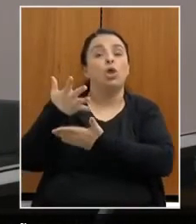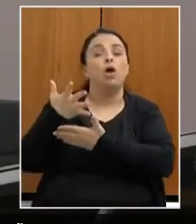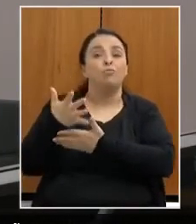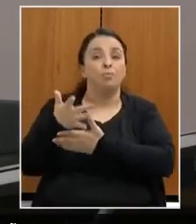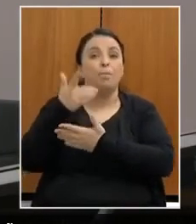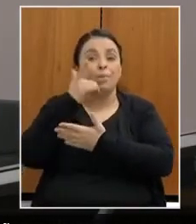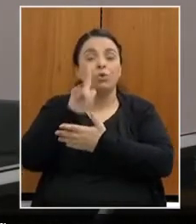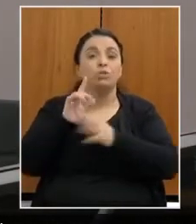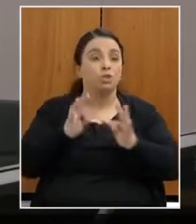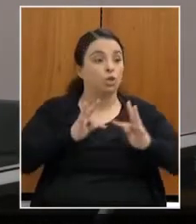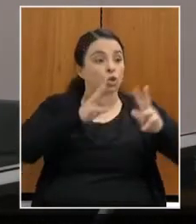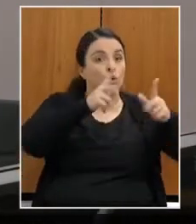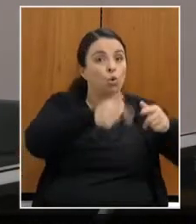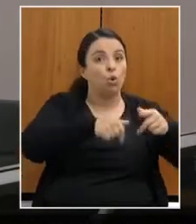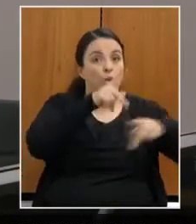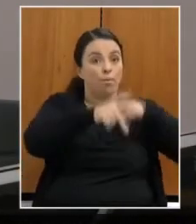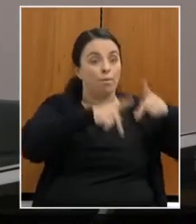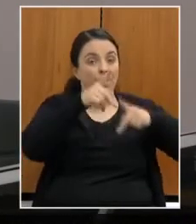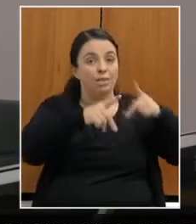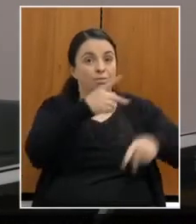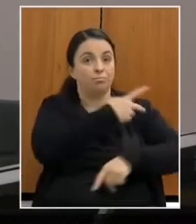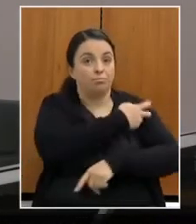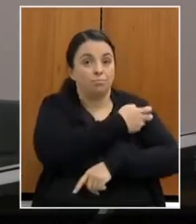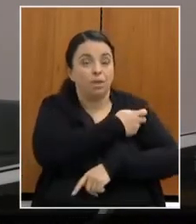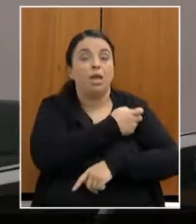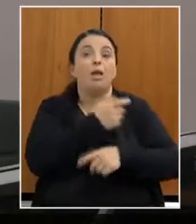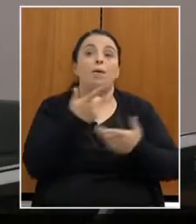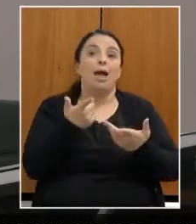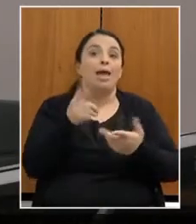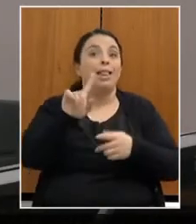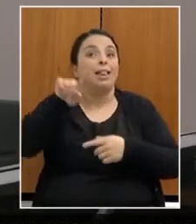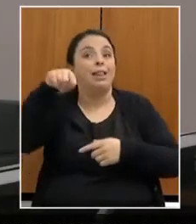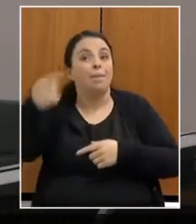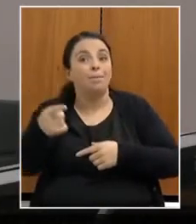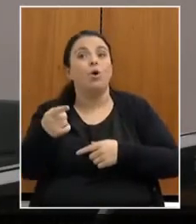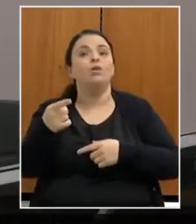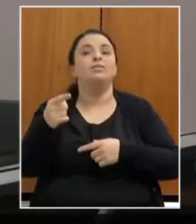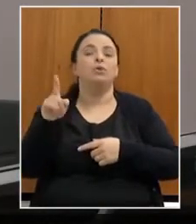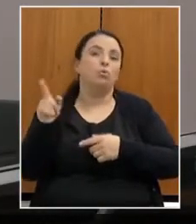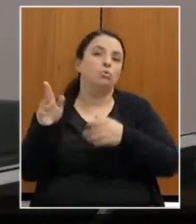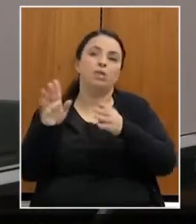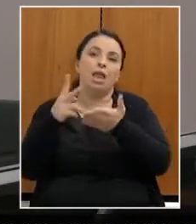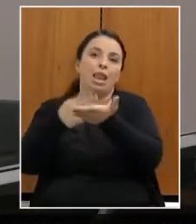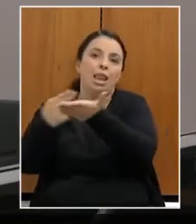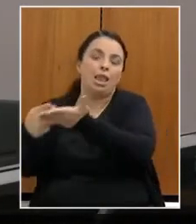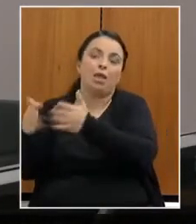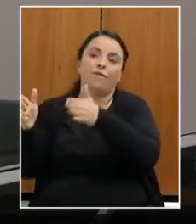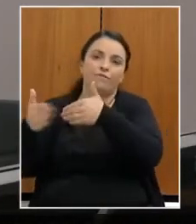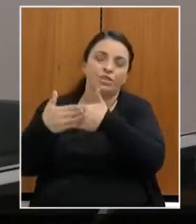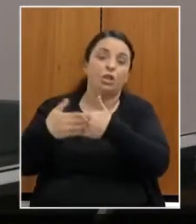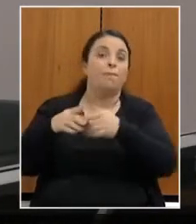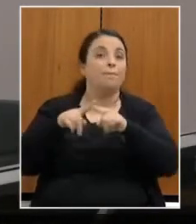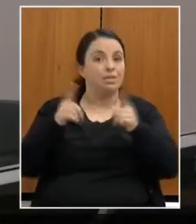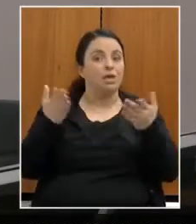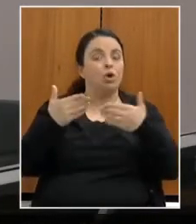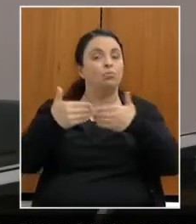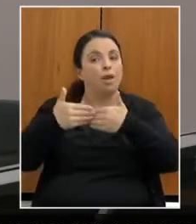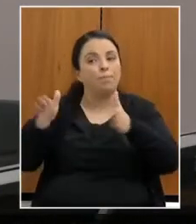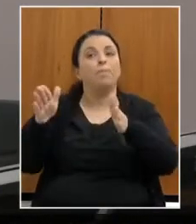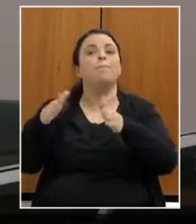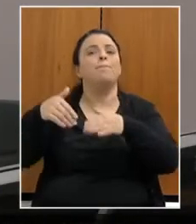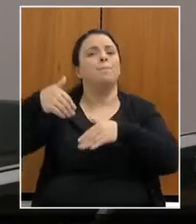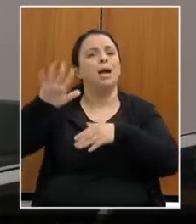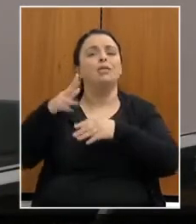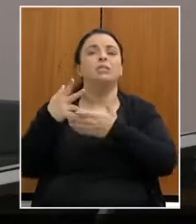vacinada para pensar em desmobilizar algum leito. Pode passar. Então, a vacinação de Covid. Então,